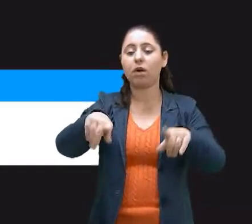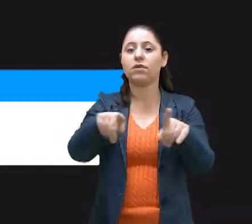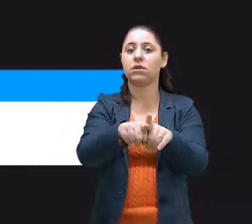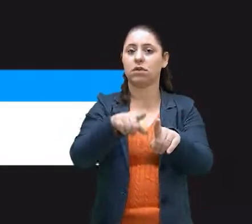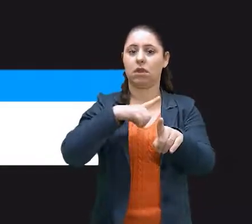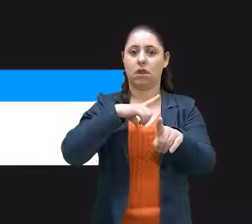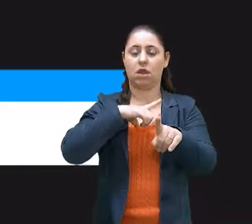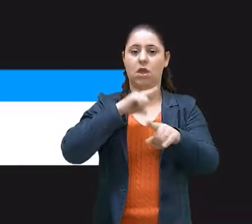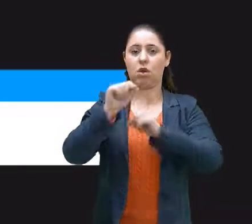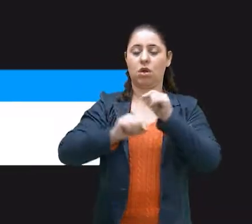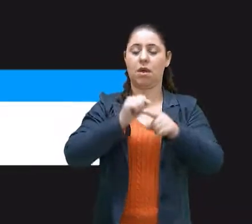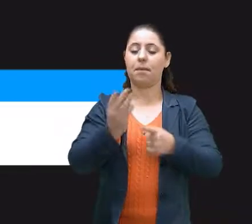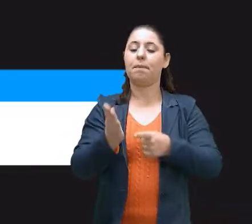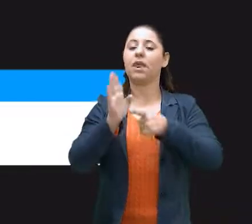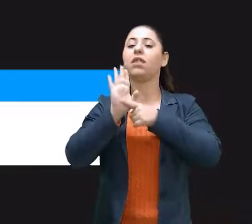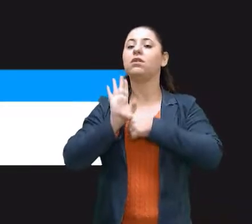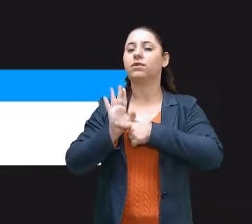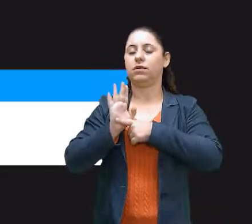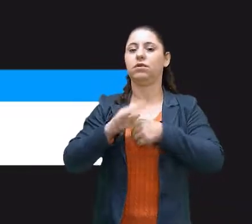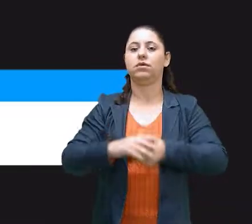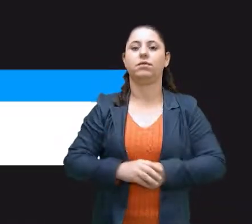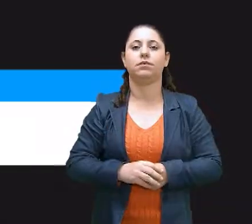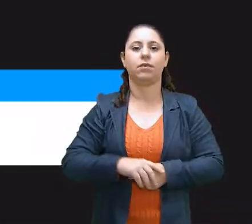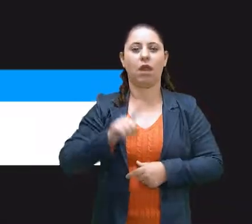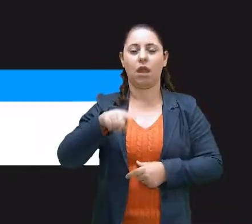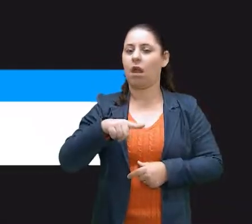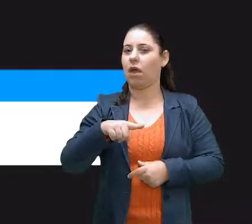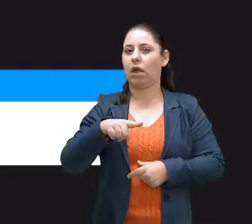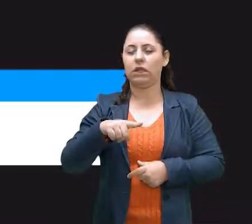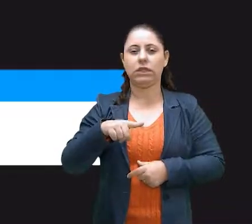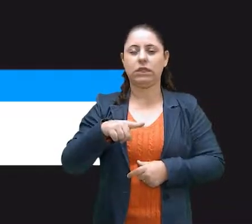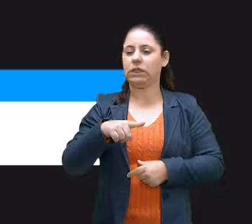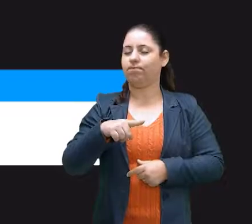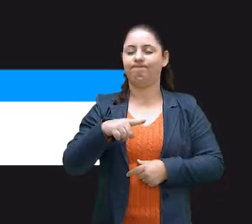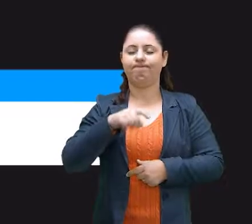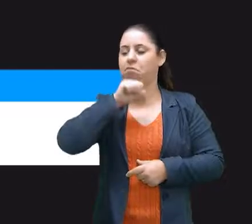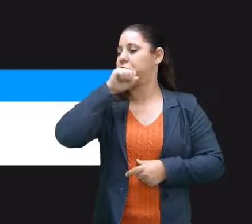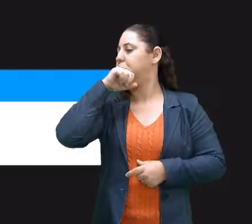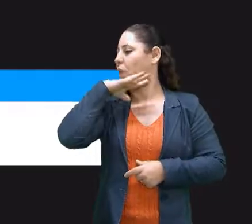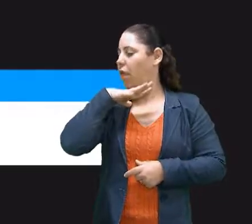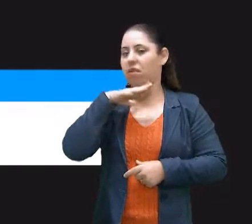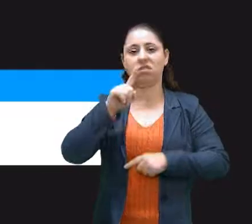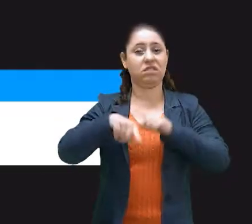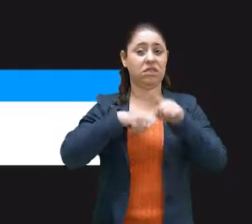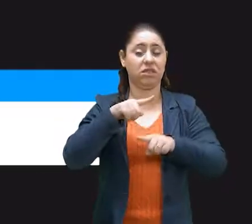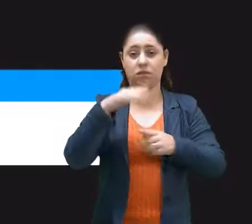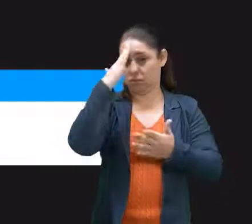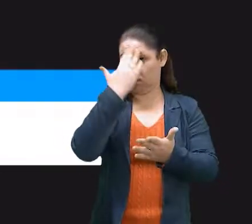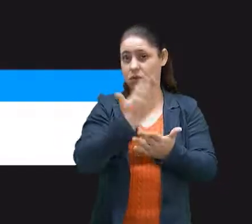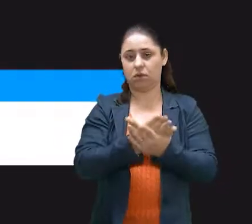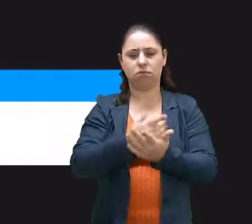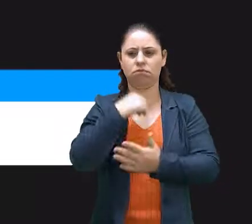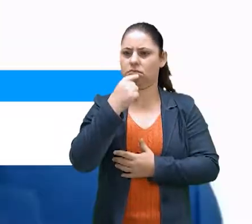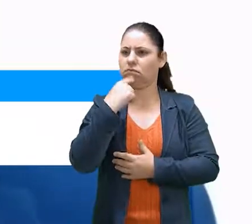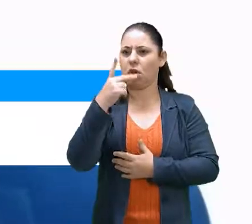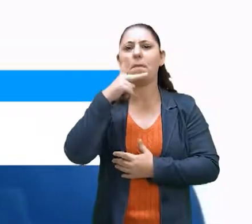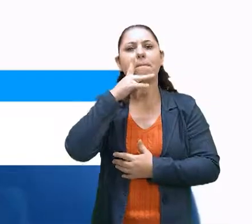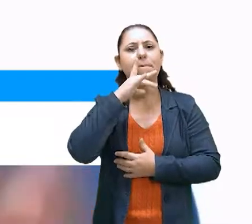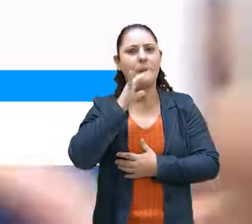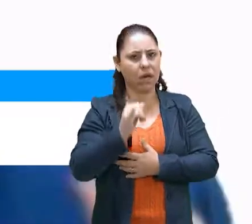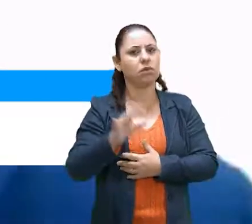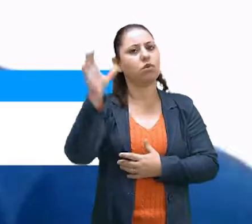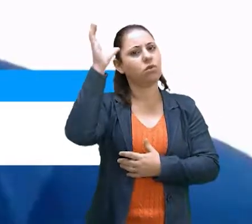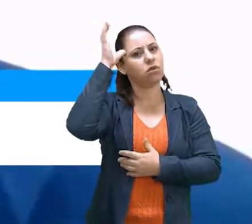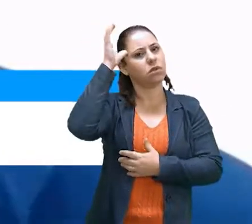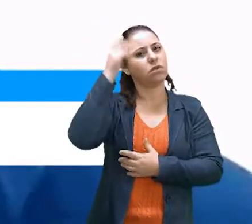numa prova, em troca de ter algum tipo de benefício. É horroroso, é horripilante, é repugnante. Eu